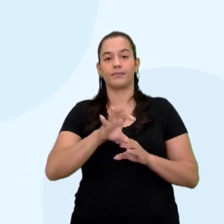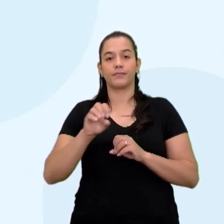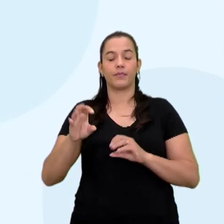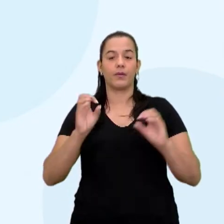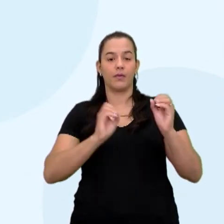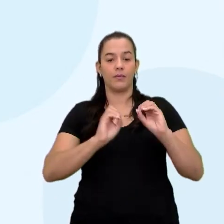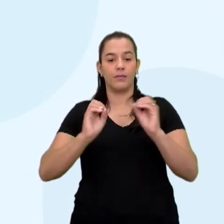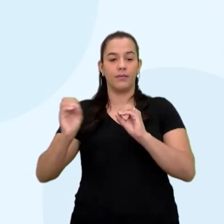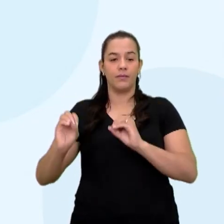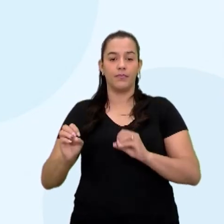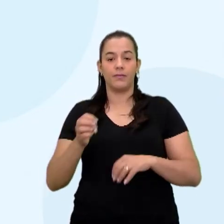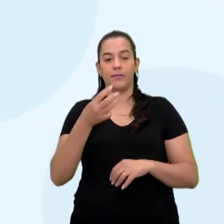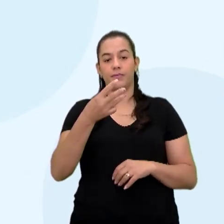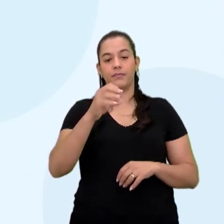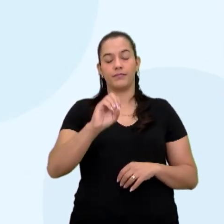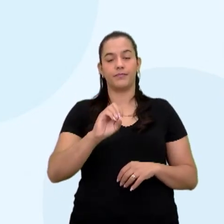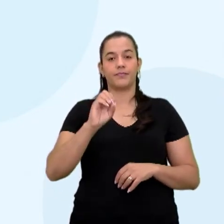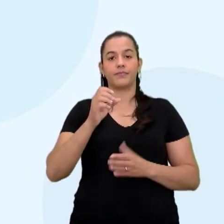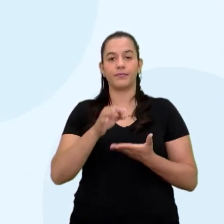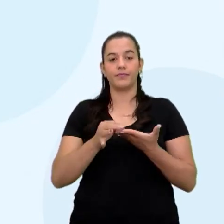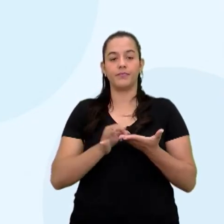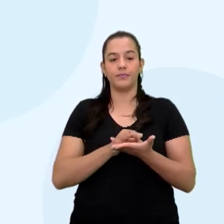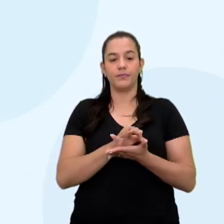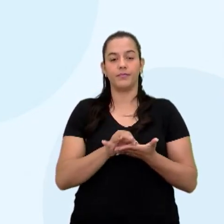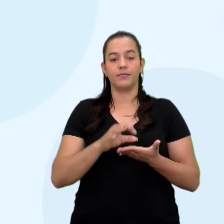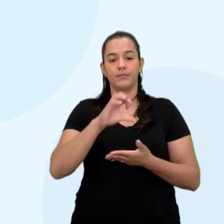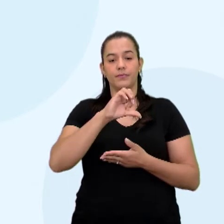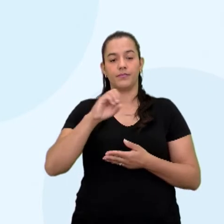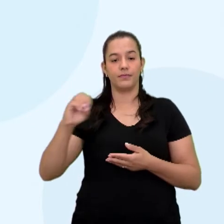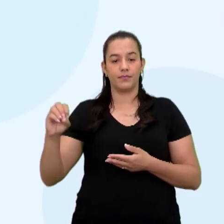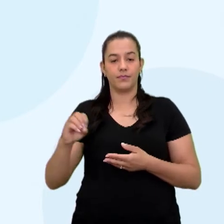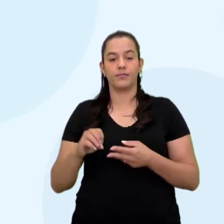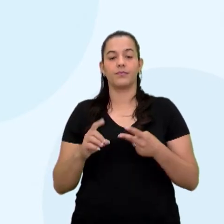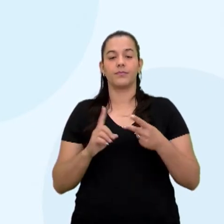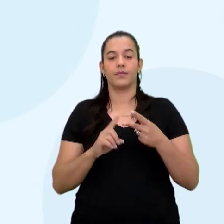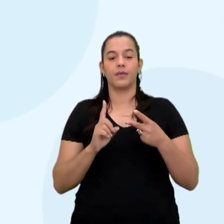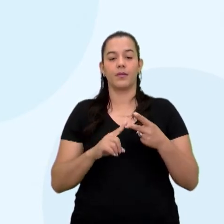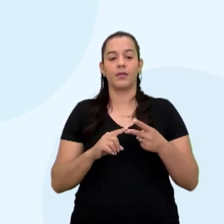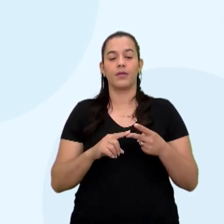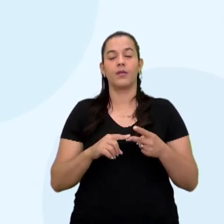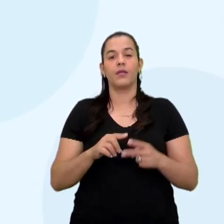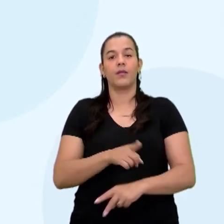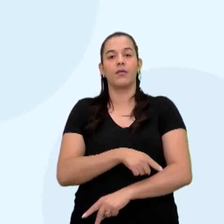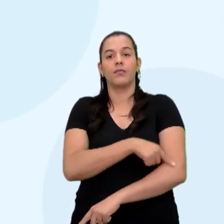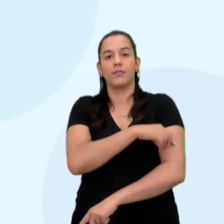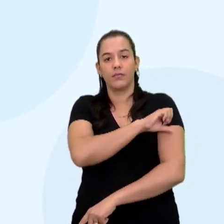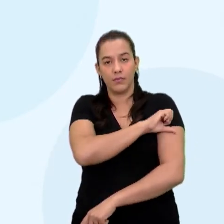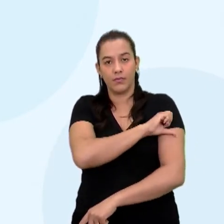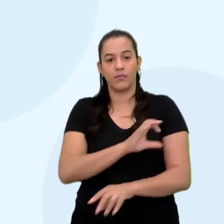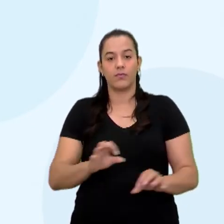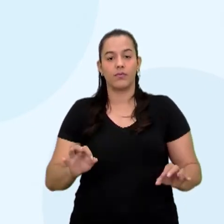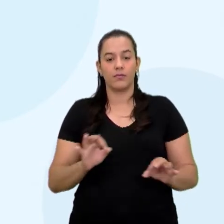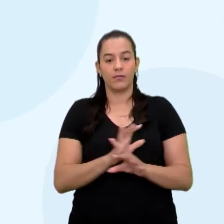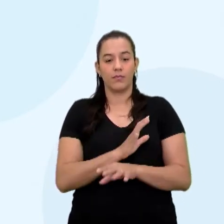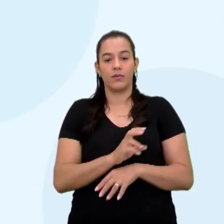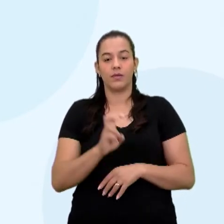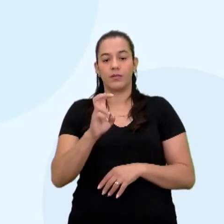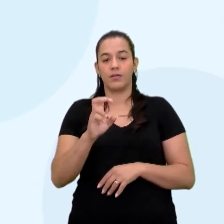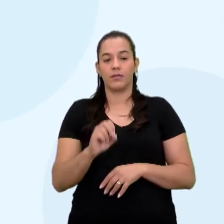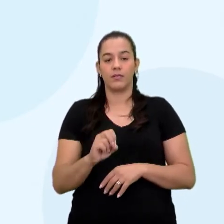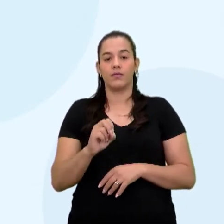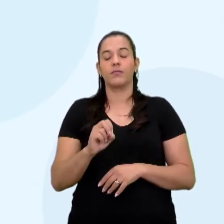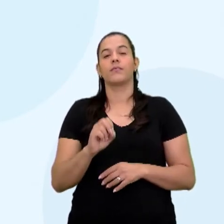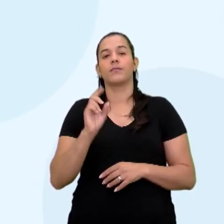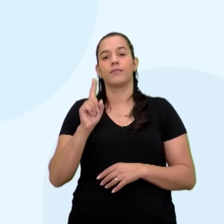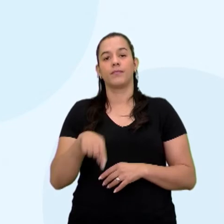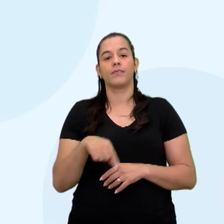30 moedinhas, o que equivale a R$900. Quem tem o fundamental completo tem aí em média 50 moedinhas, que